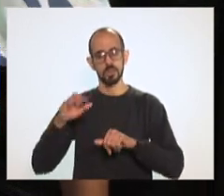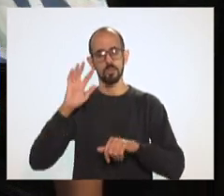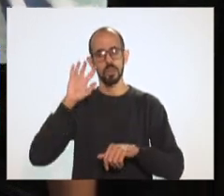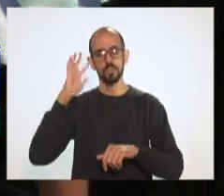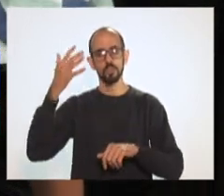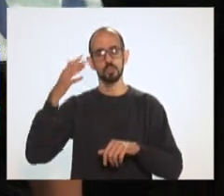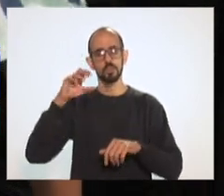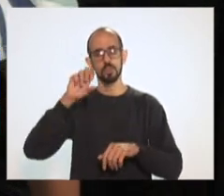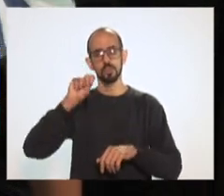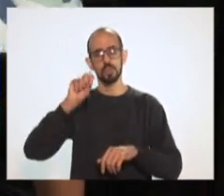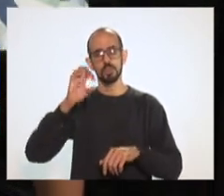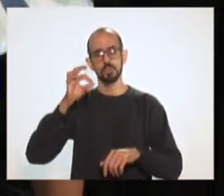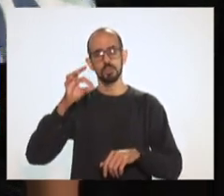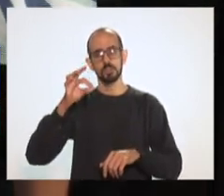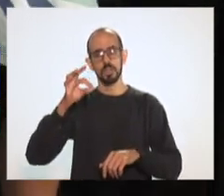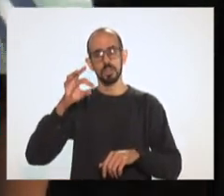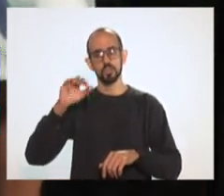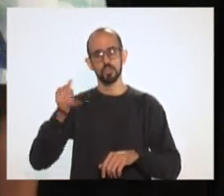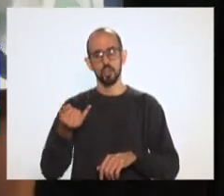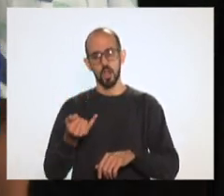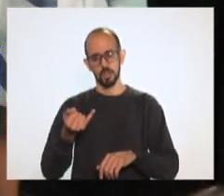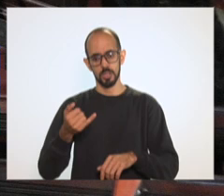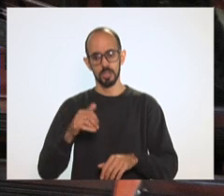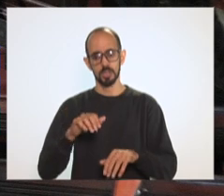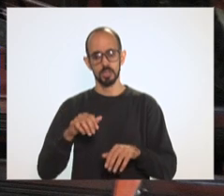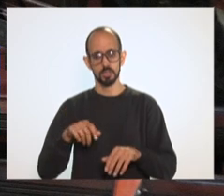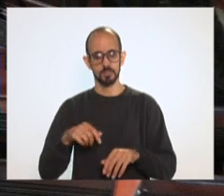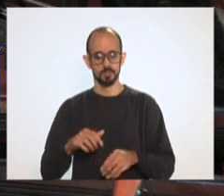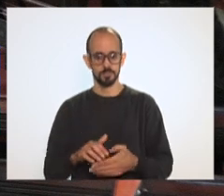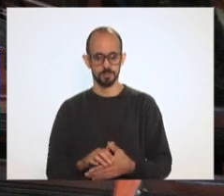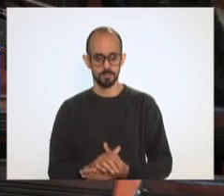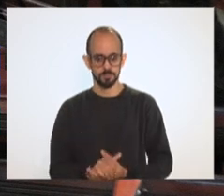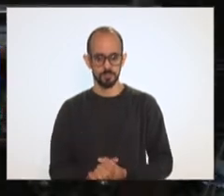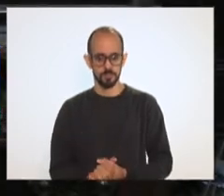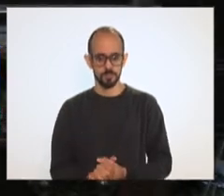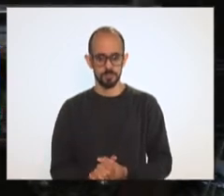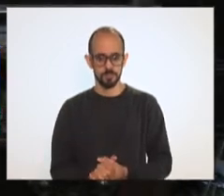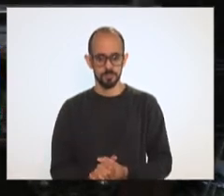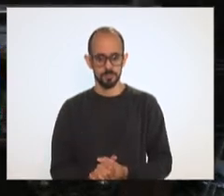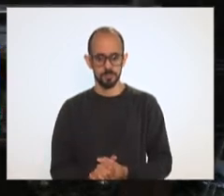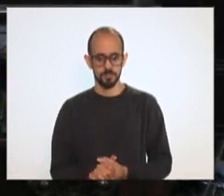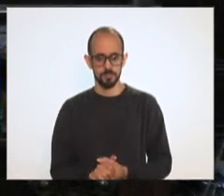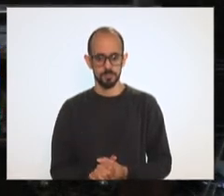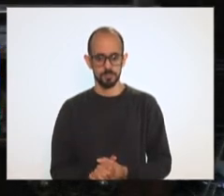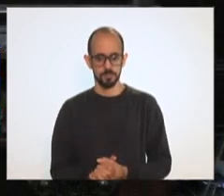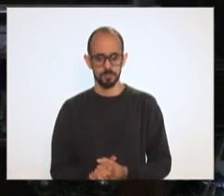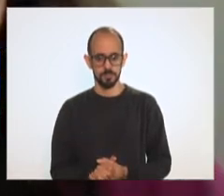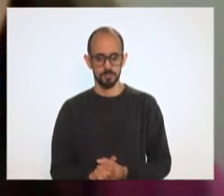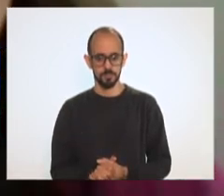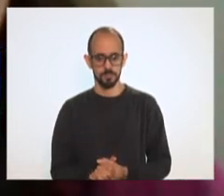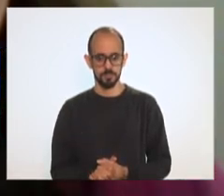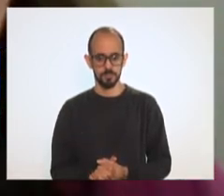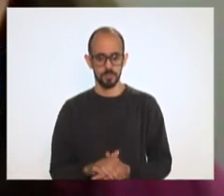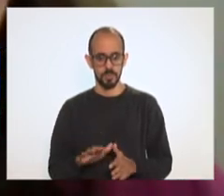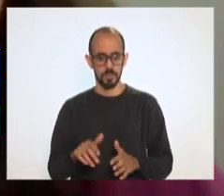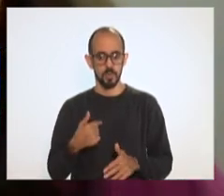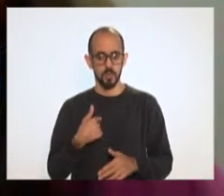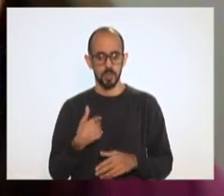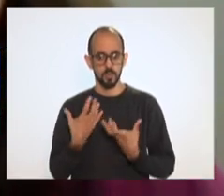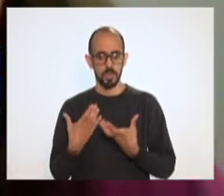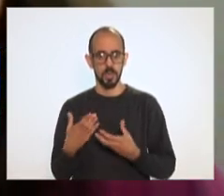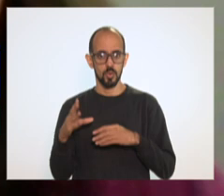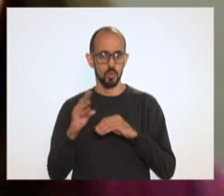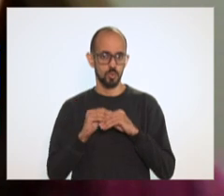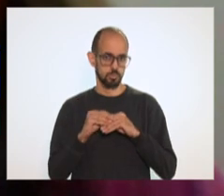essa questão porque no TJ infelizmente a gente já perdeu eu já Presidente apenas para contribuir pedir